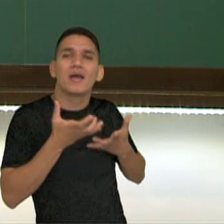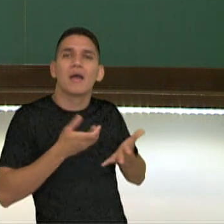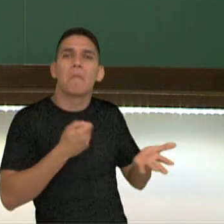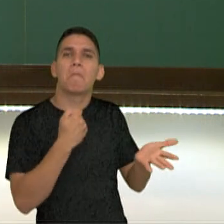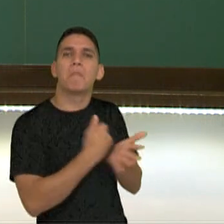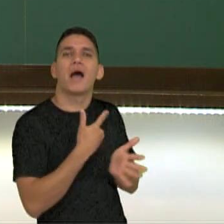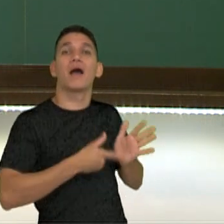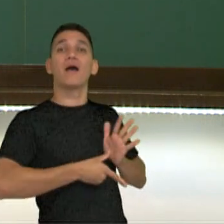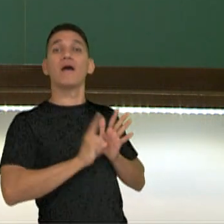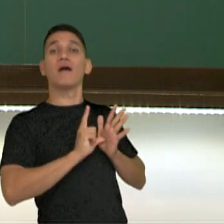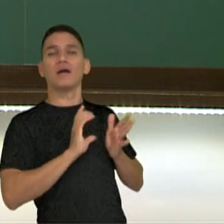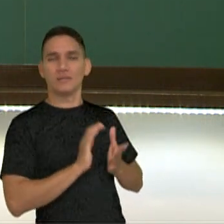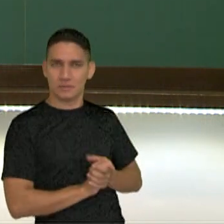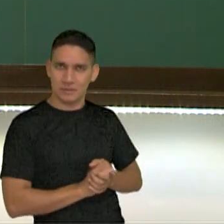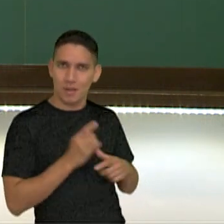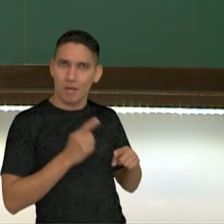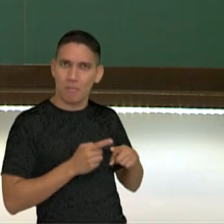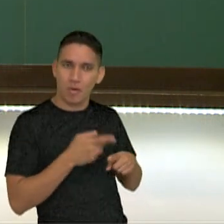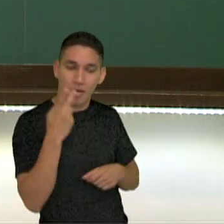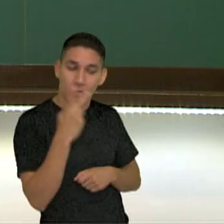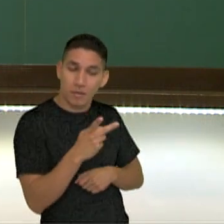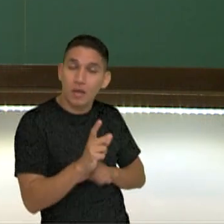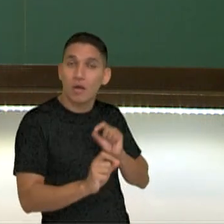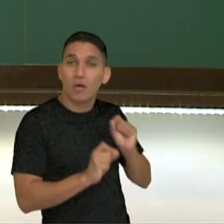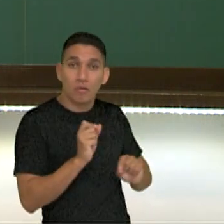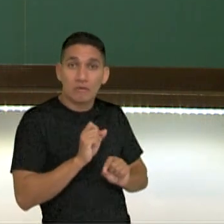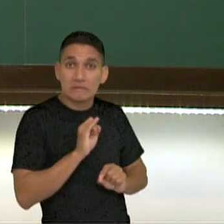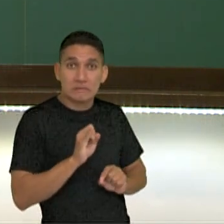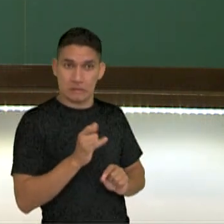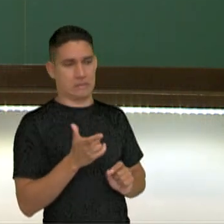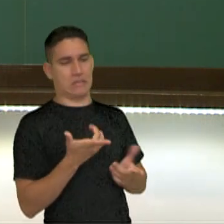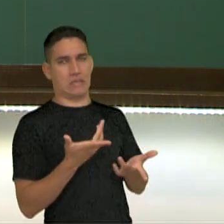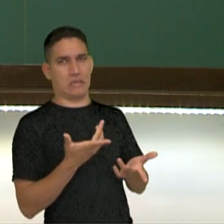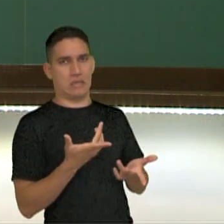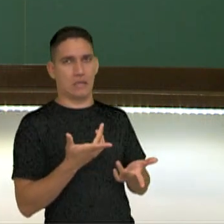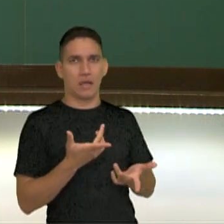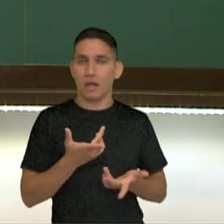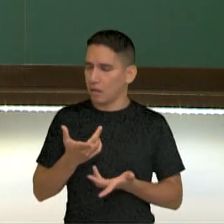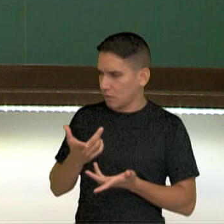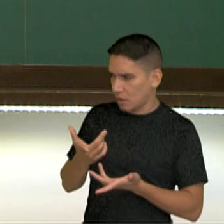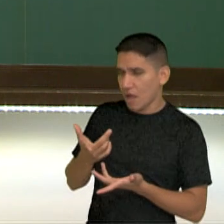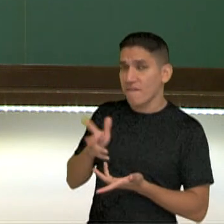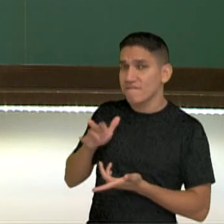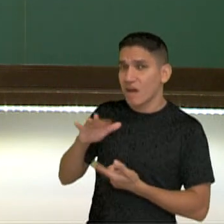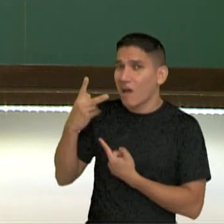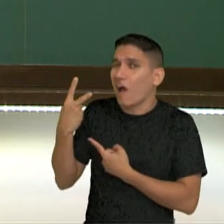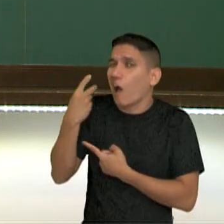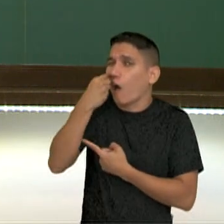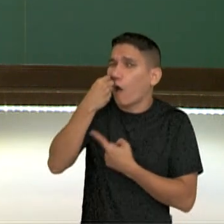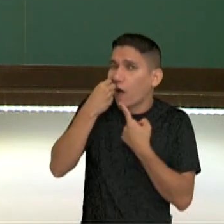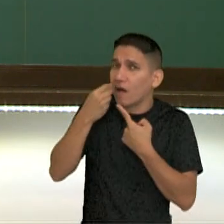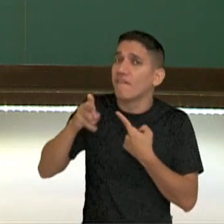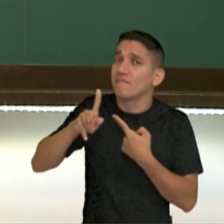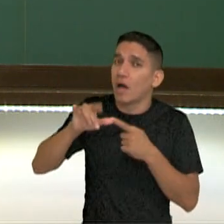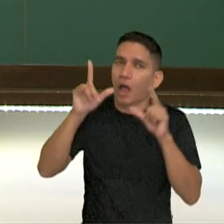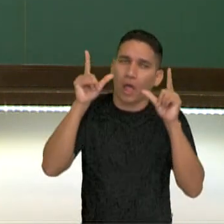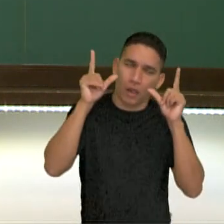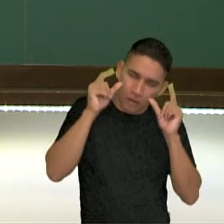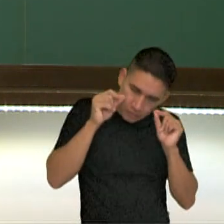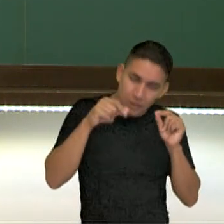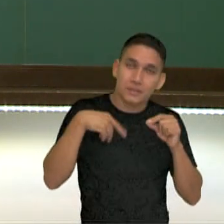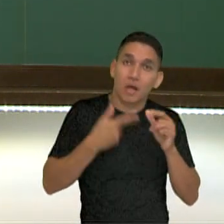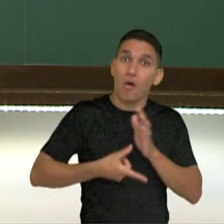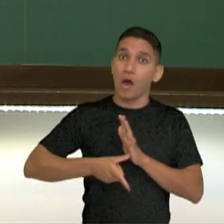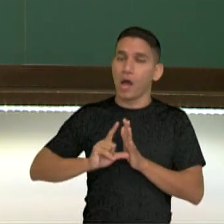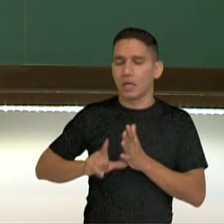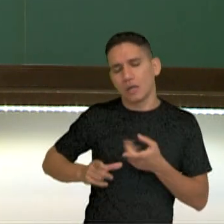adiantado o caipira? Por quê? Porque senão, né, como ele ia tomar anestesia, iria dormir. Então ele